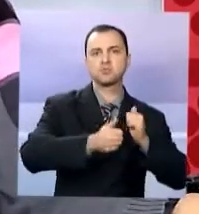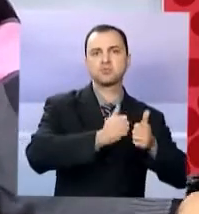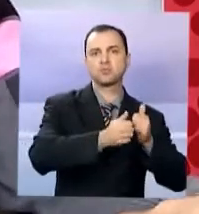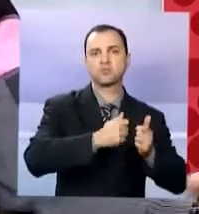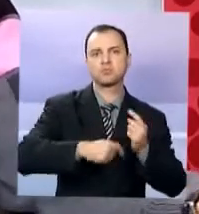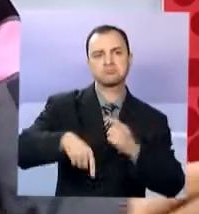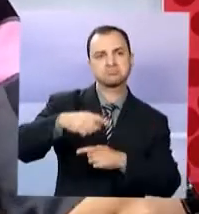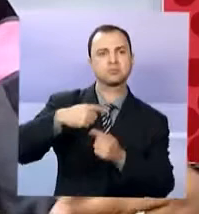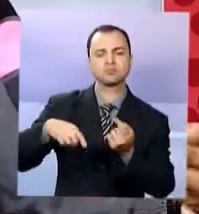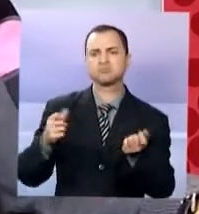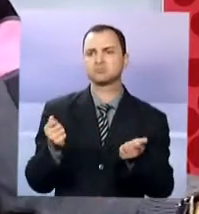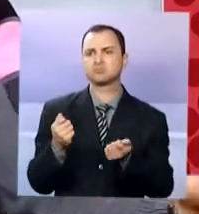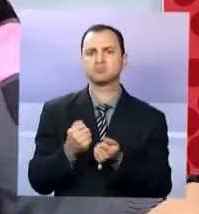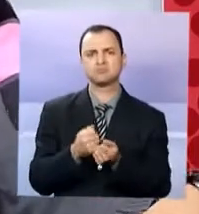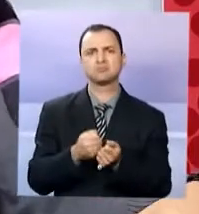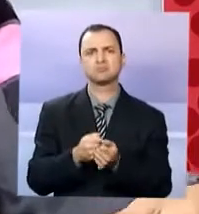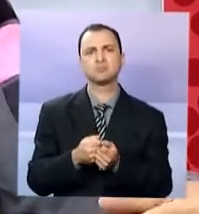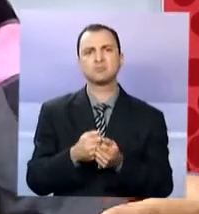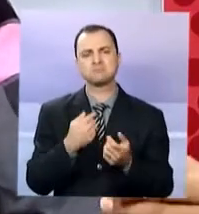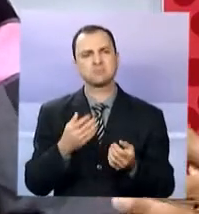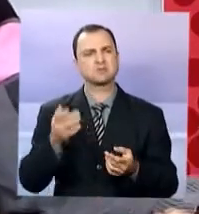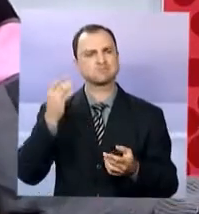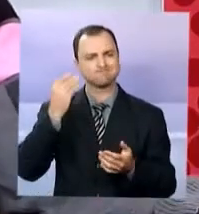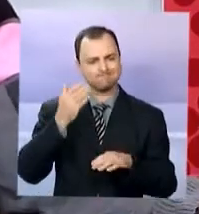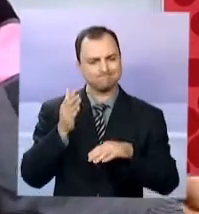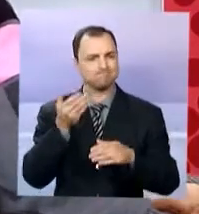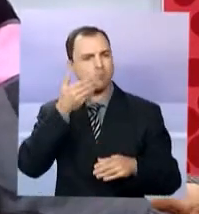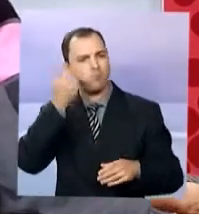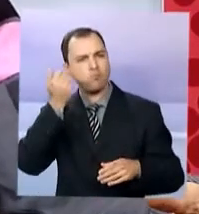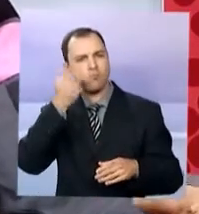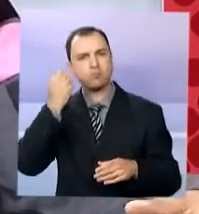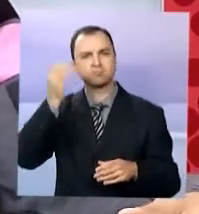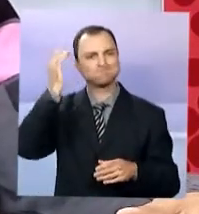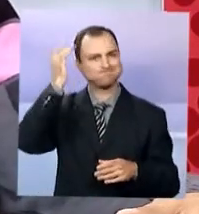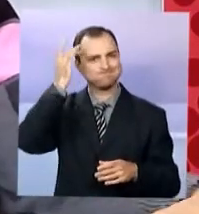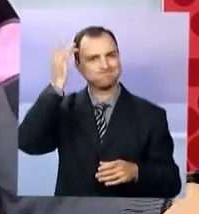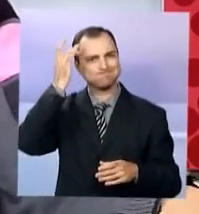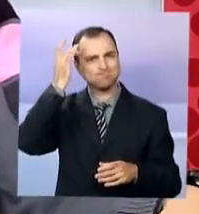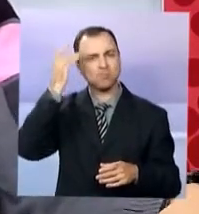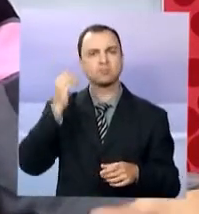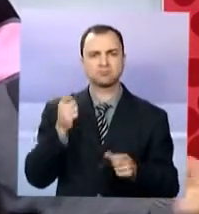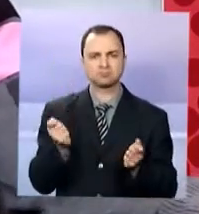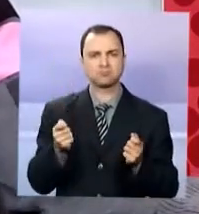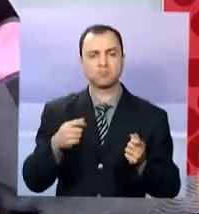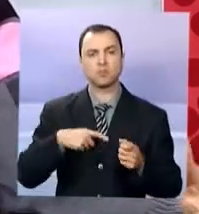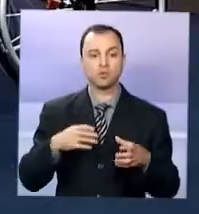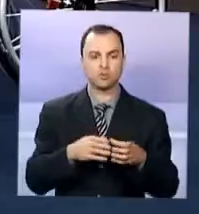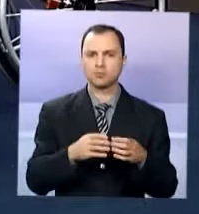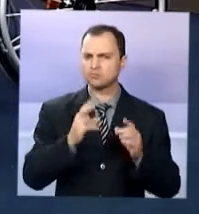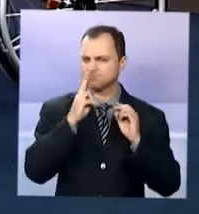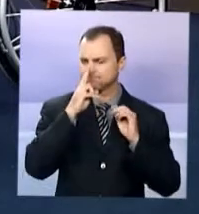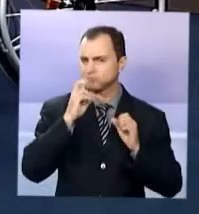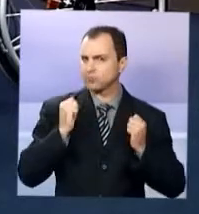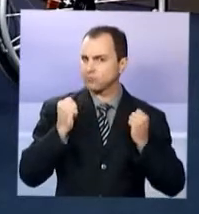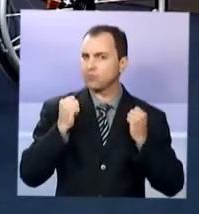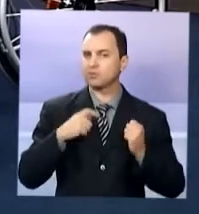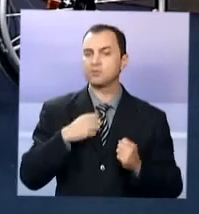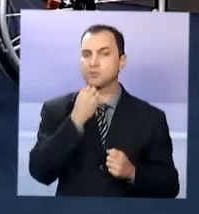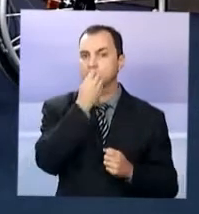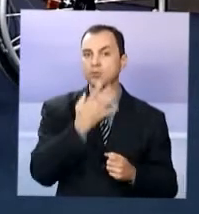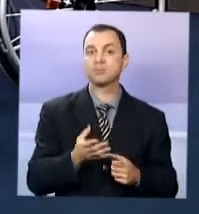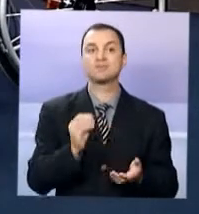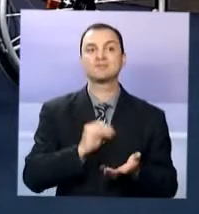ficando que a bacana tá fazendo esse cara e mais maduros mais experientes né meu time Tecnicamente é muito forte é muito bom